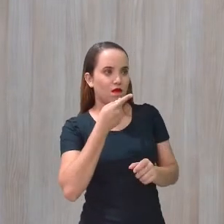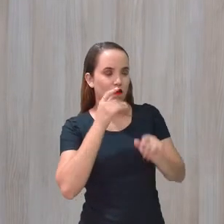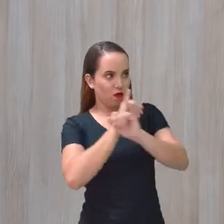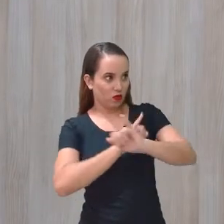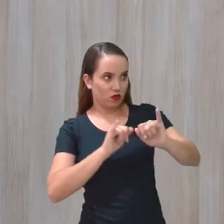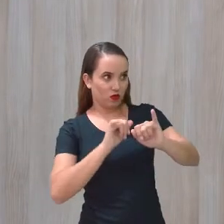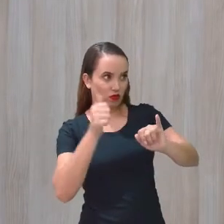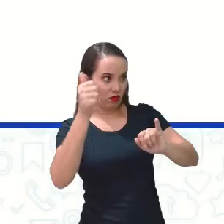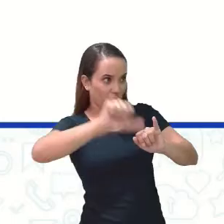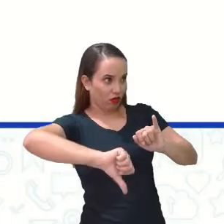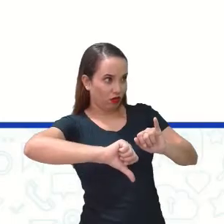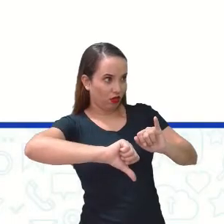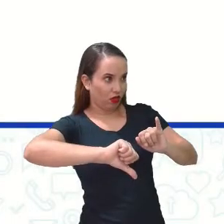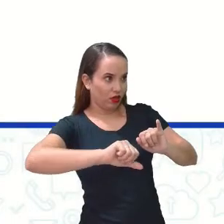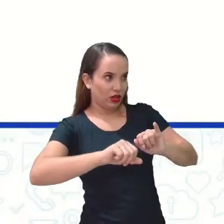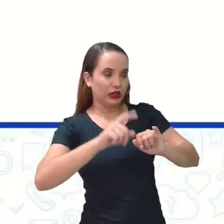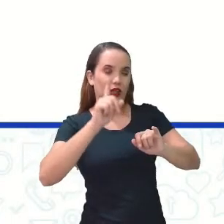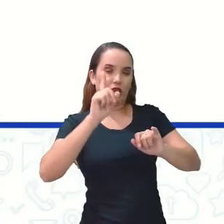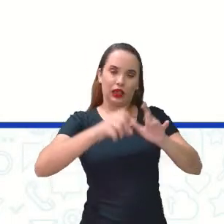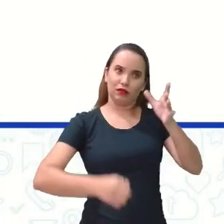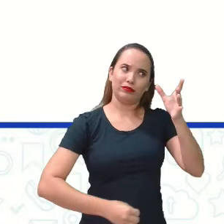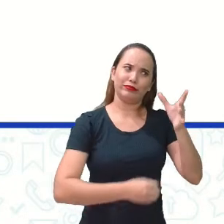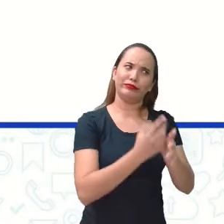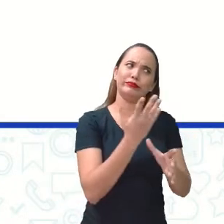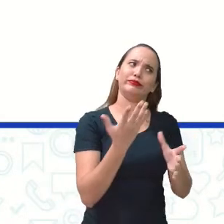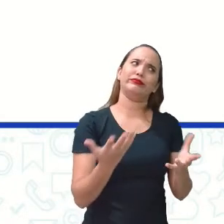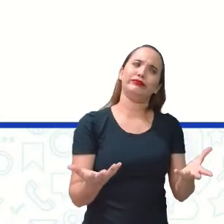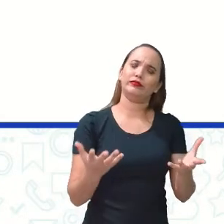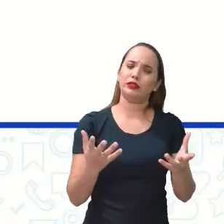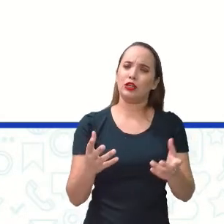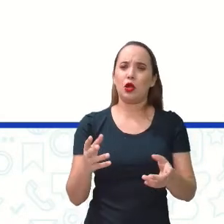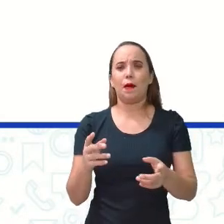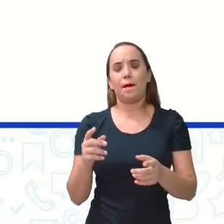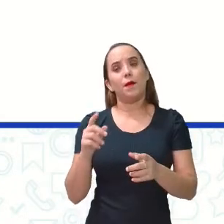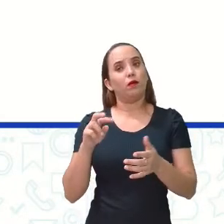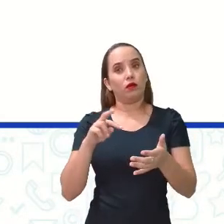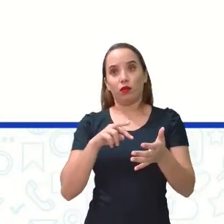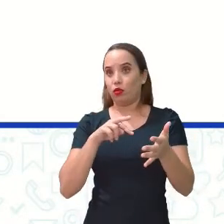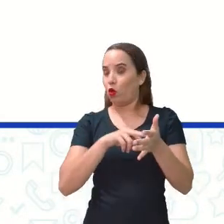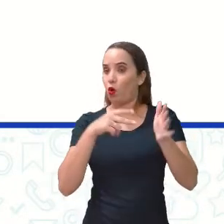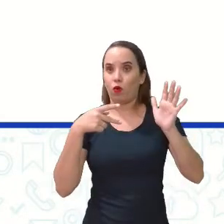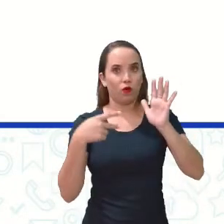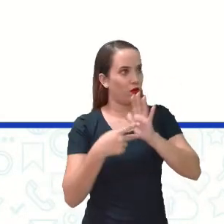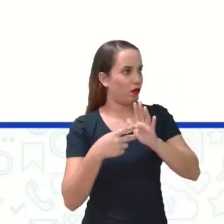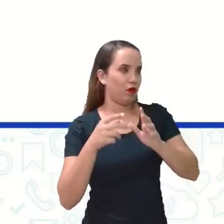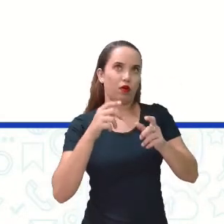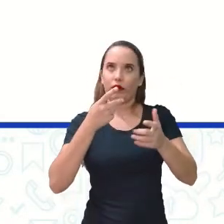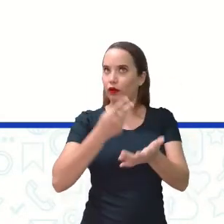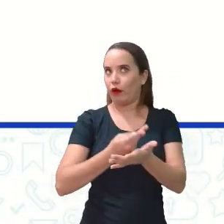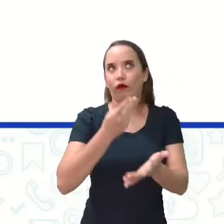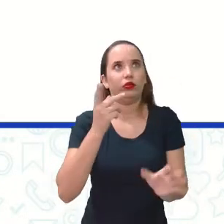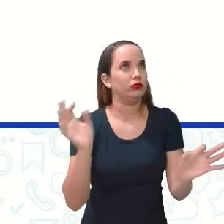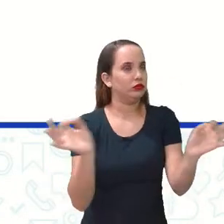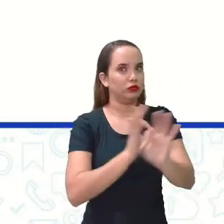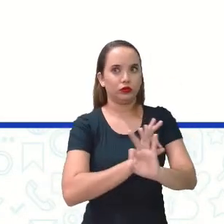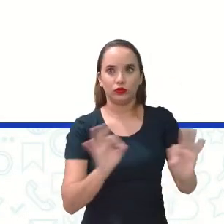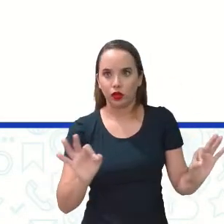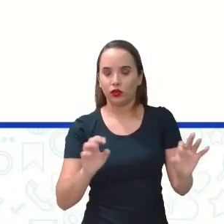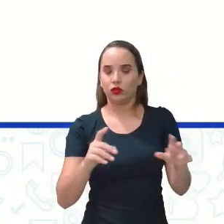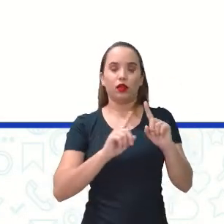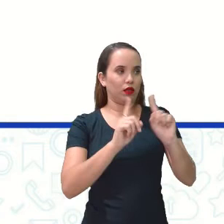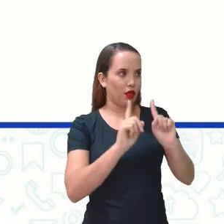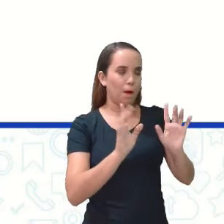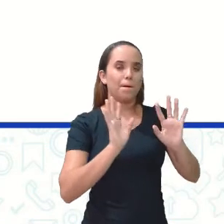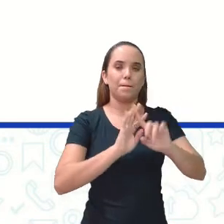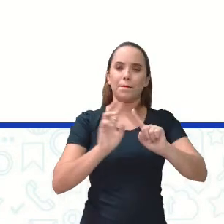Isso daí é uma invenção. Não é que isso não aconteça. O que está aparecendo aí na tela, que a professora Carol está fazendo, é uma maneira da gente